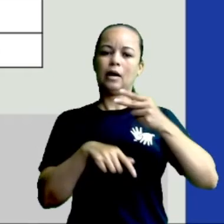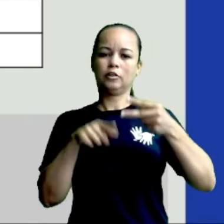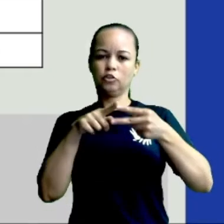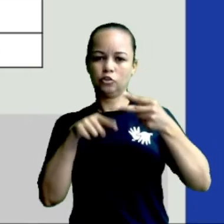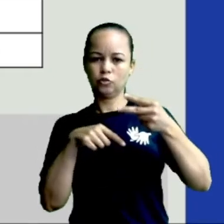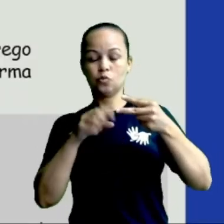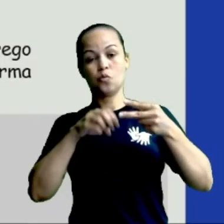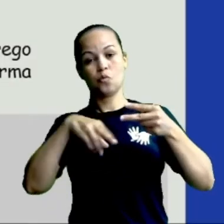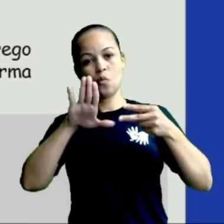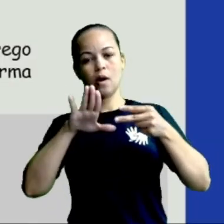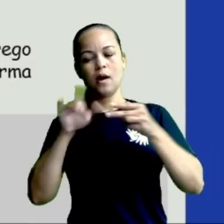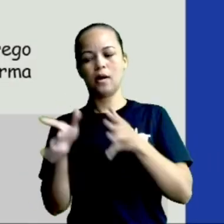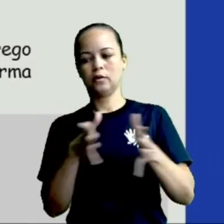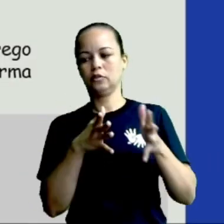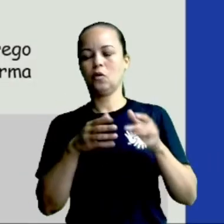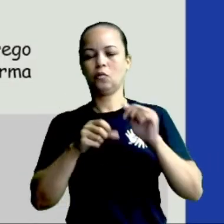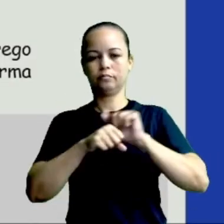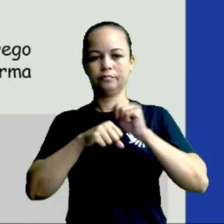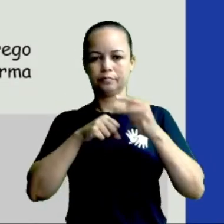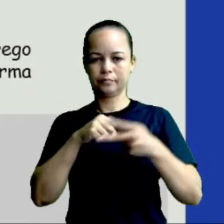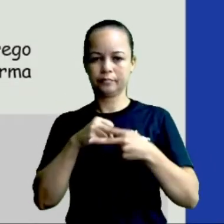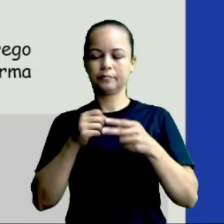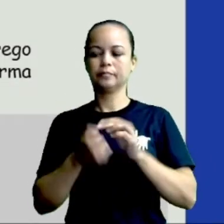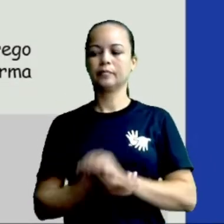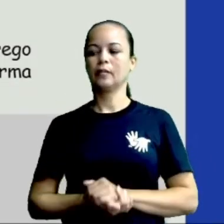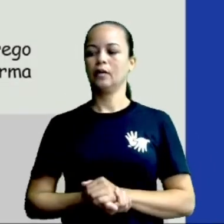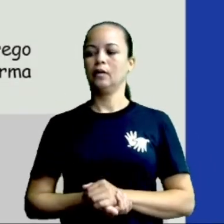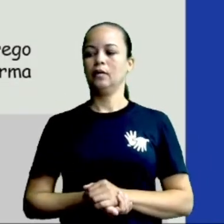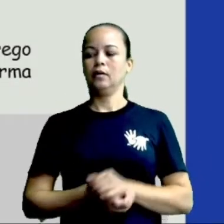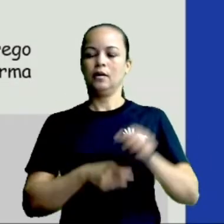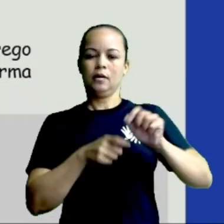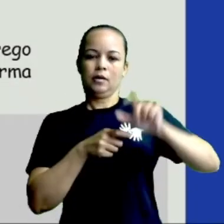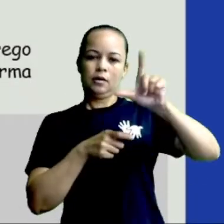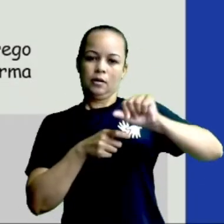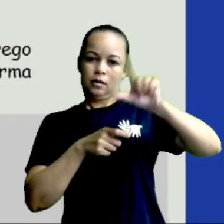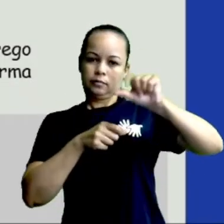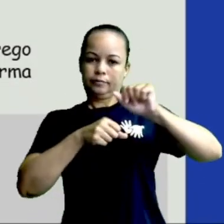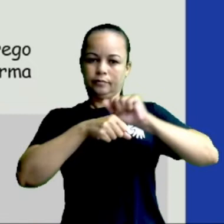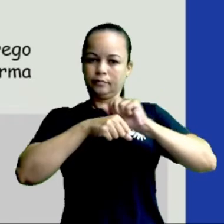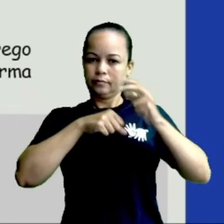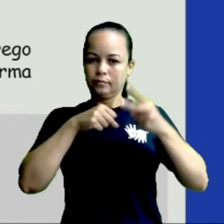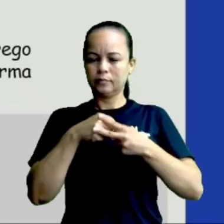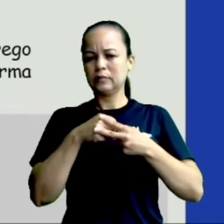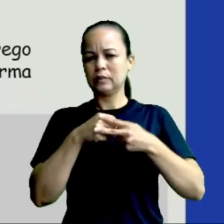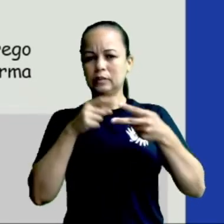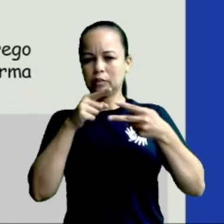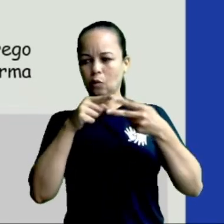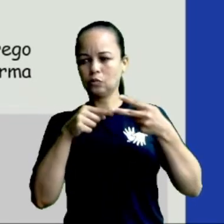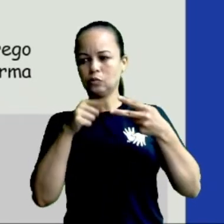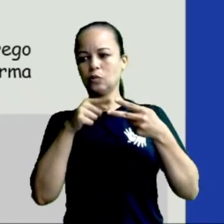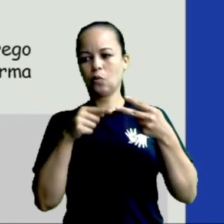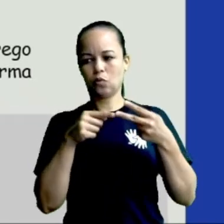locução adverbial. Temos também o grau do advérbio. São dois